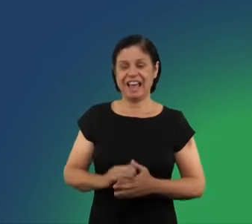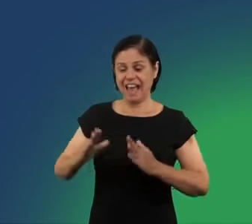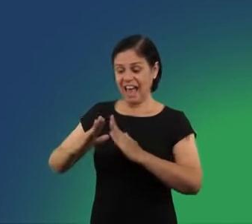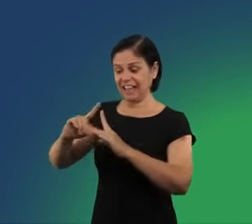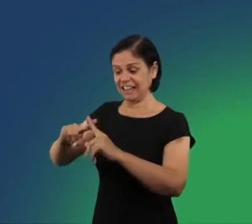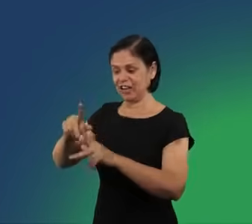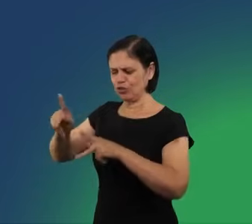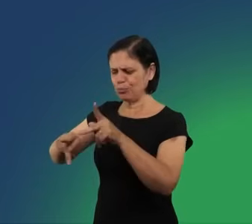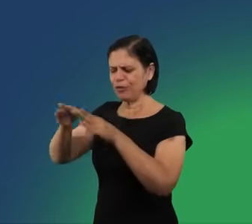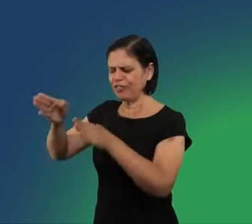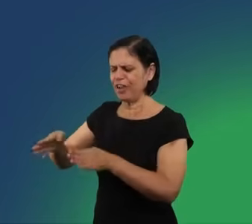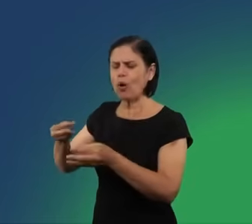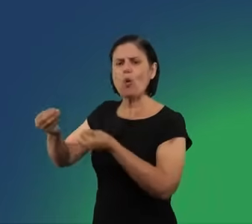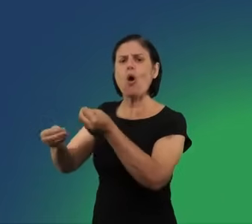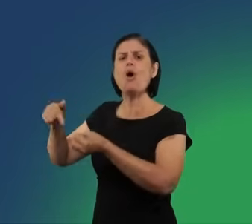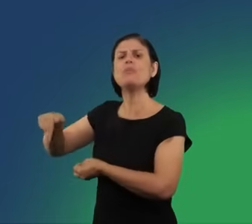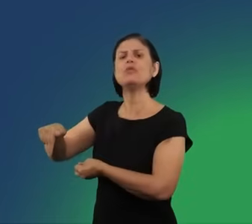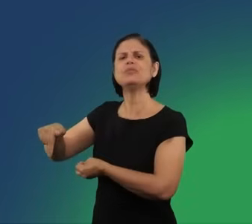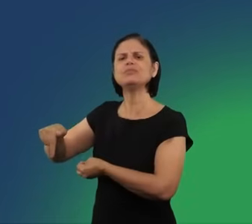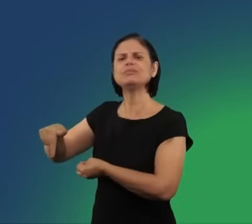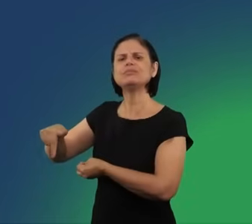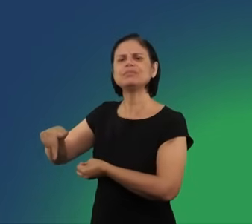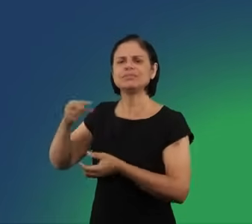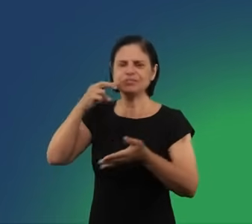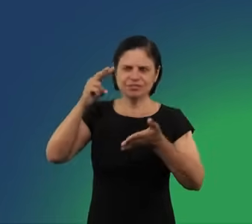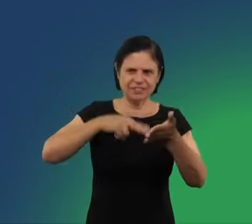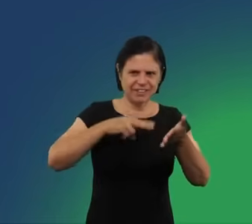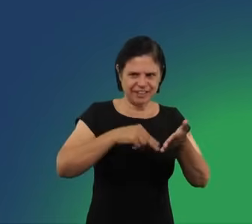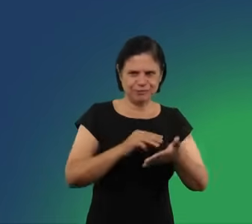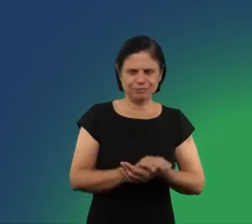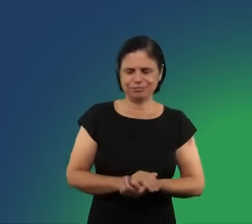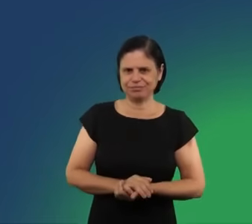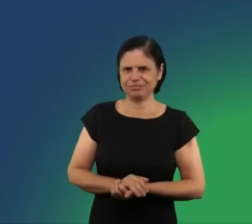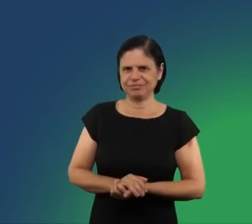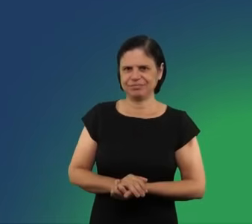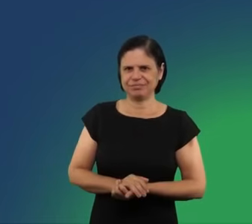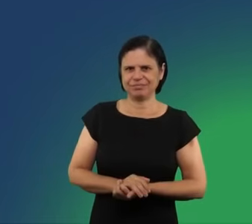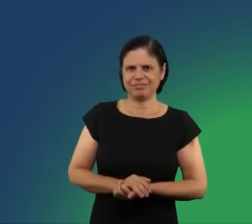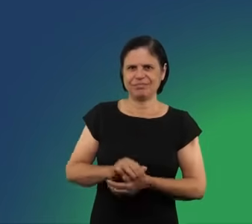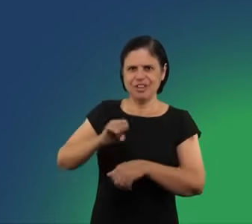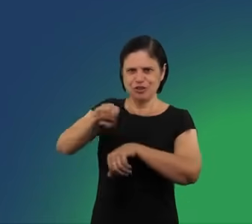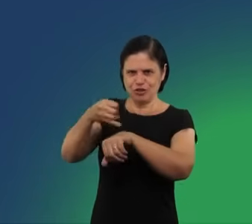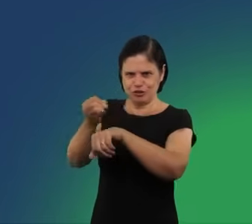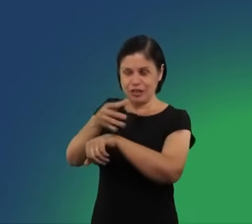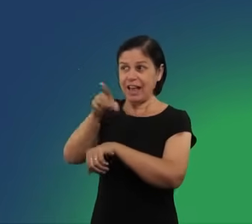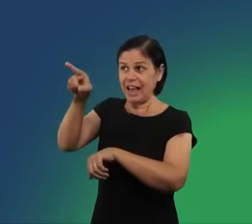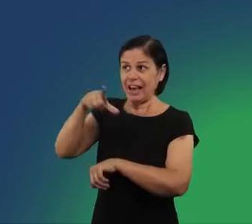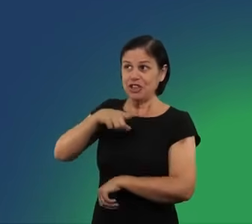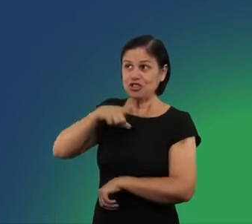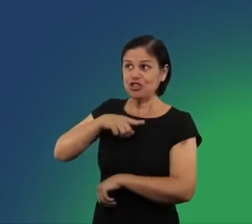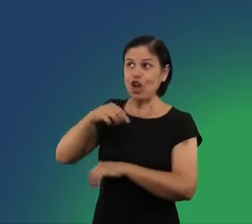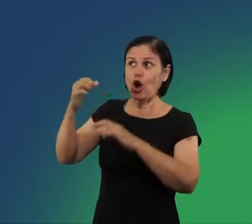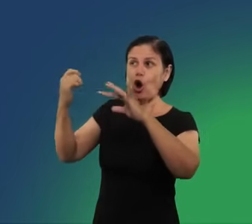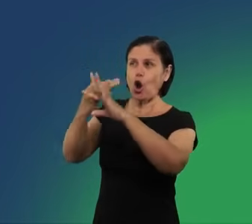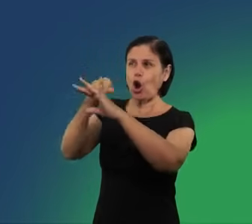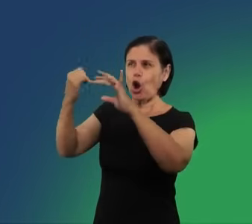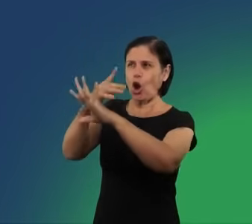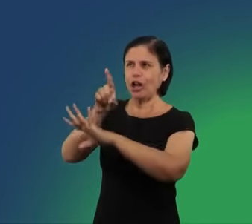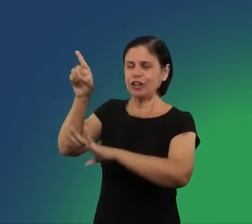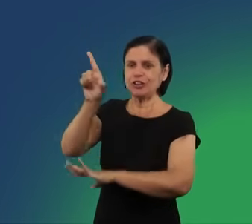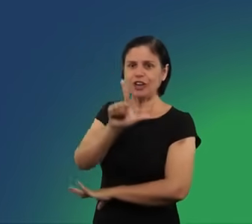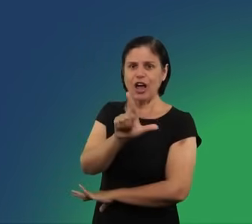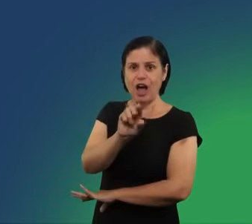se apresenta. Comigo. E tinha a glória de Deus, e a sua